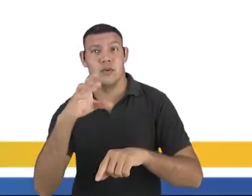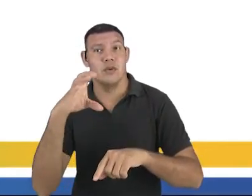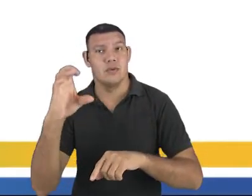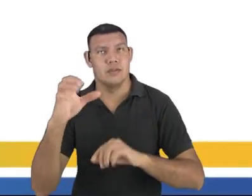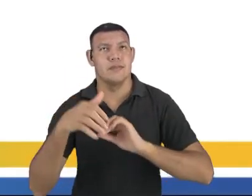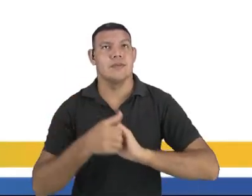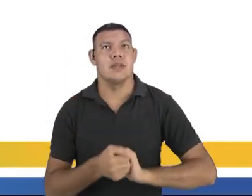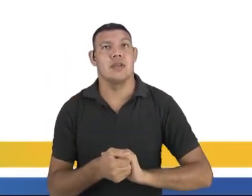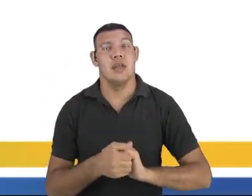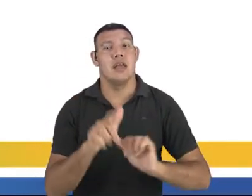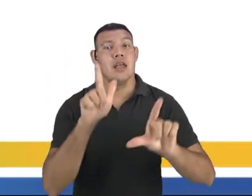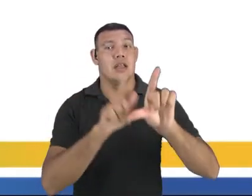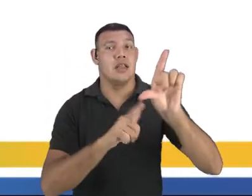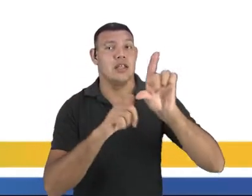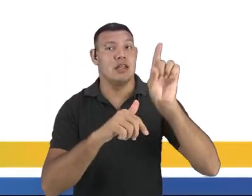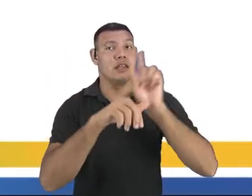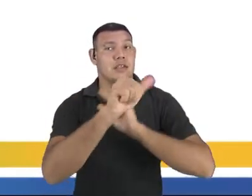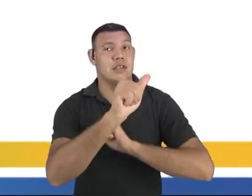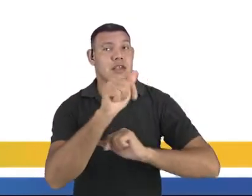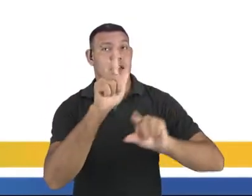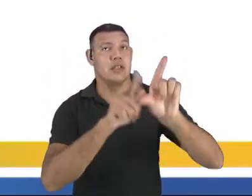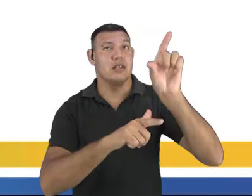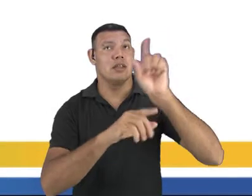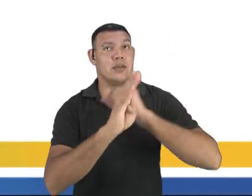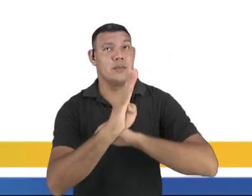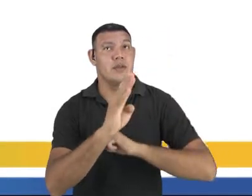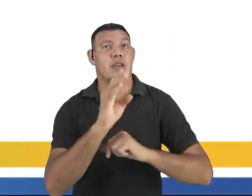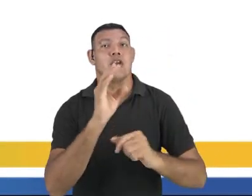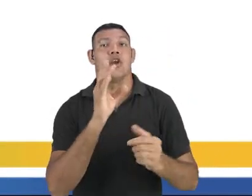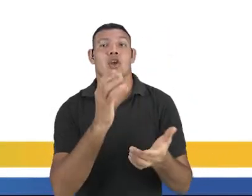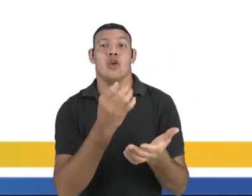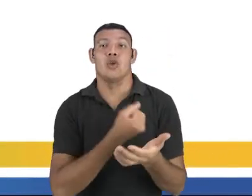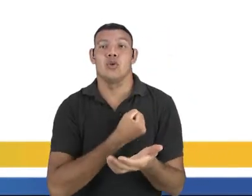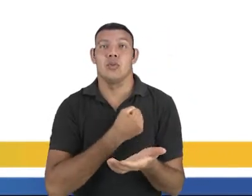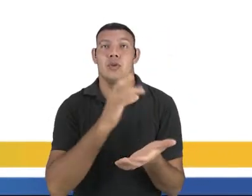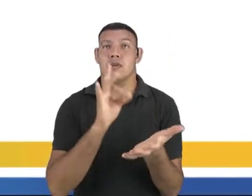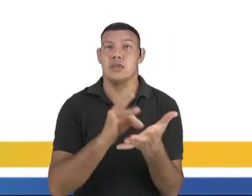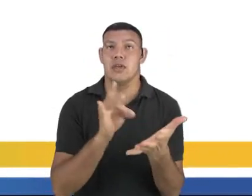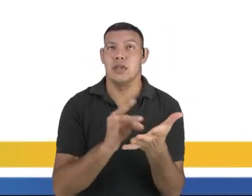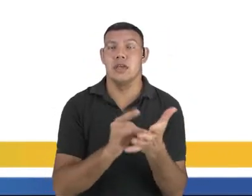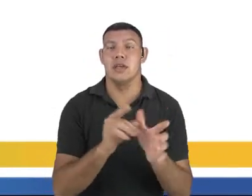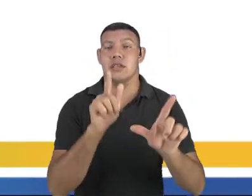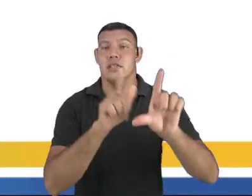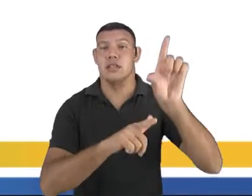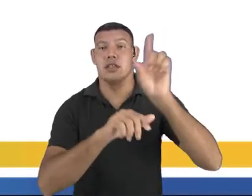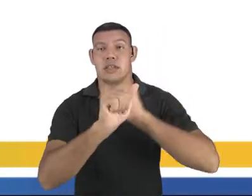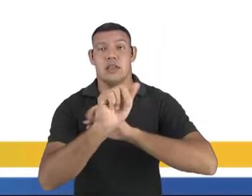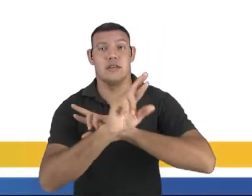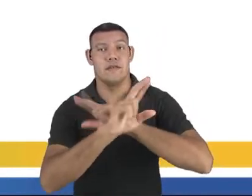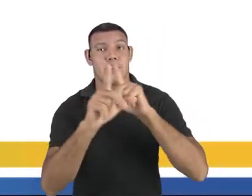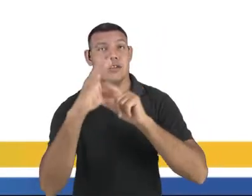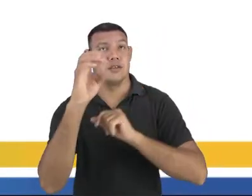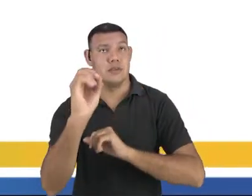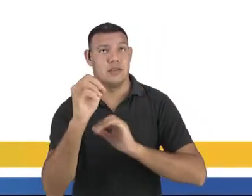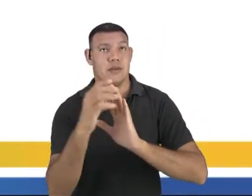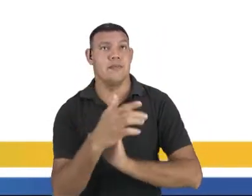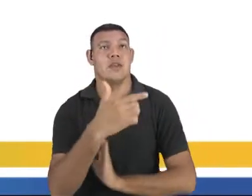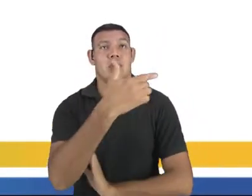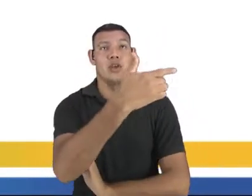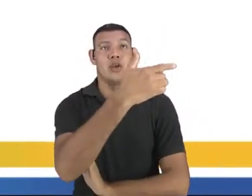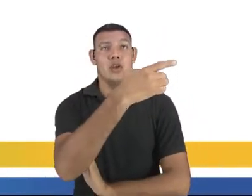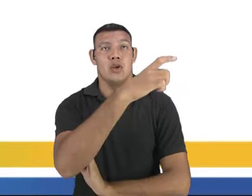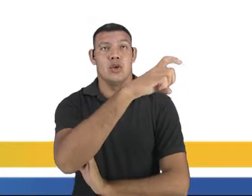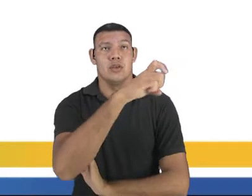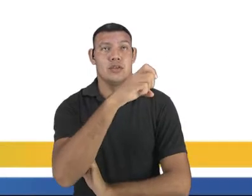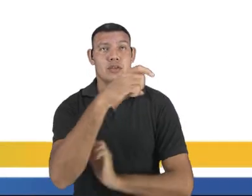zero o que olha que o nosso primeiro exemplo 2 x + 3y = 8 já o segundo